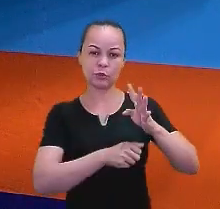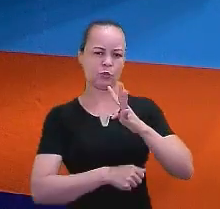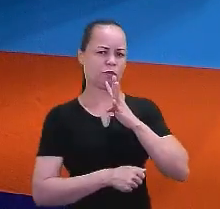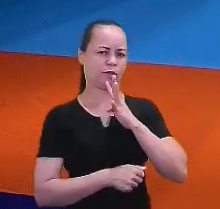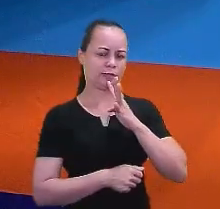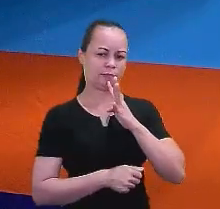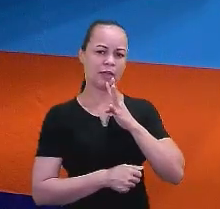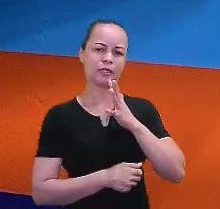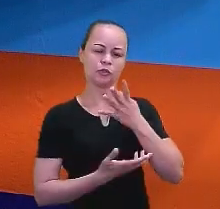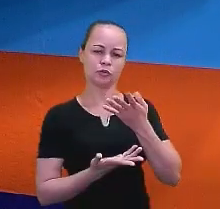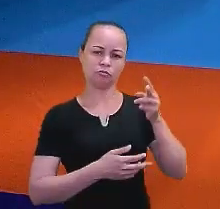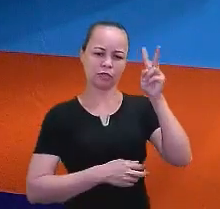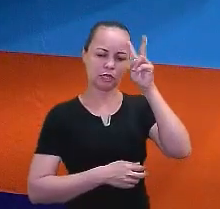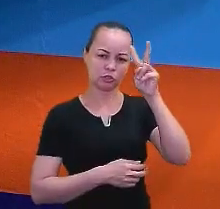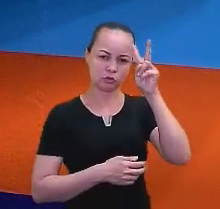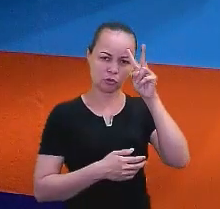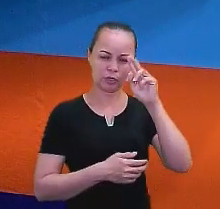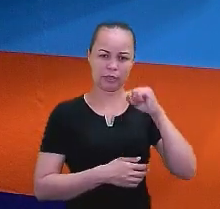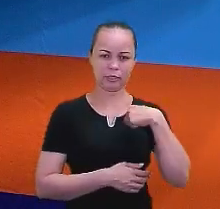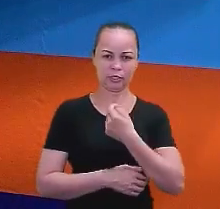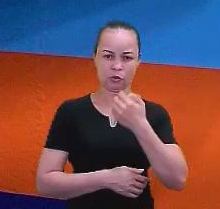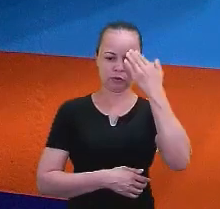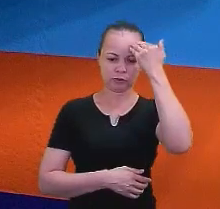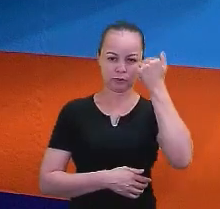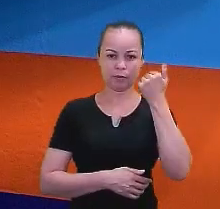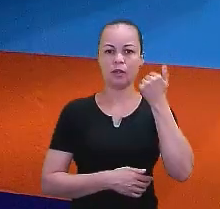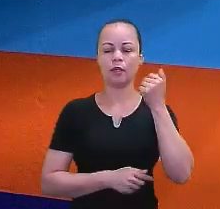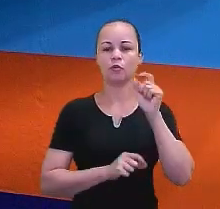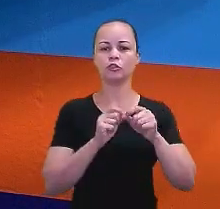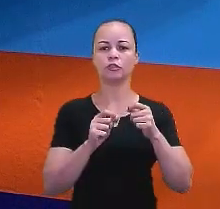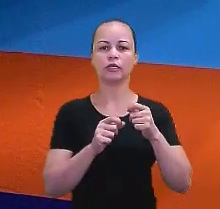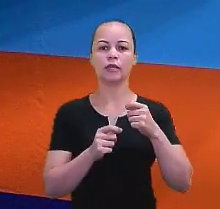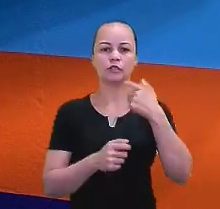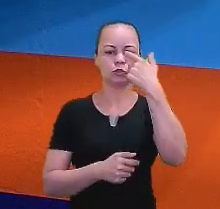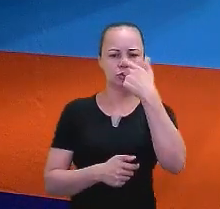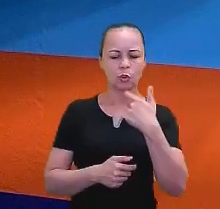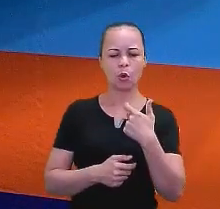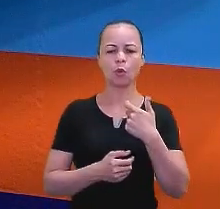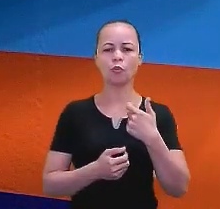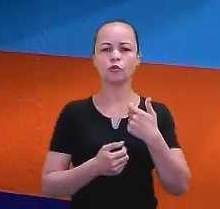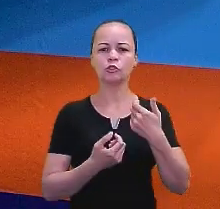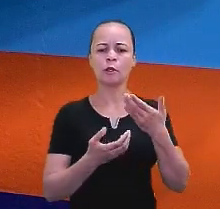nós sabemos, novamente, quem somos, de onde viemos